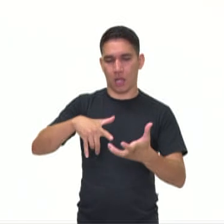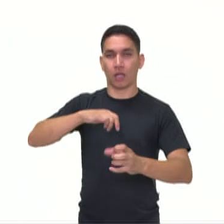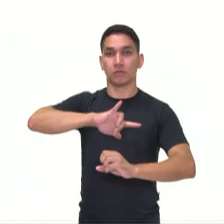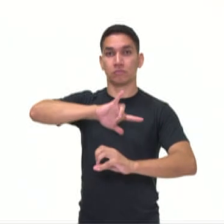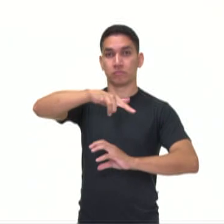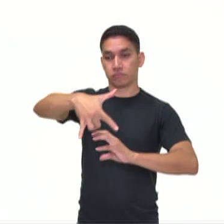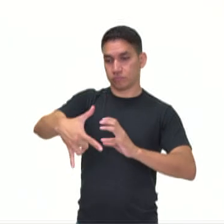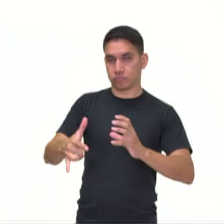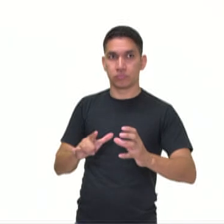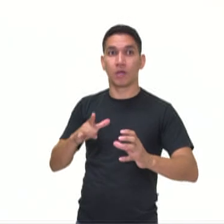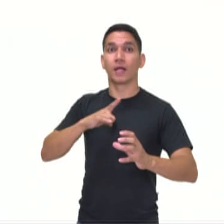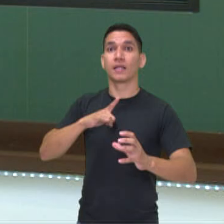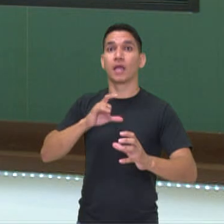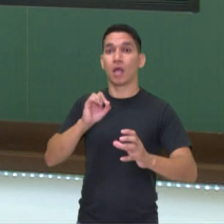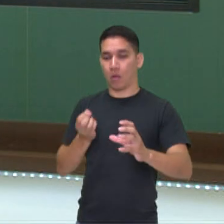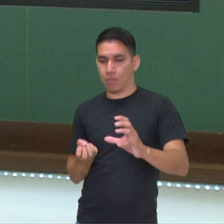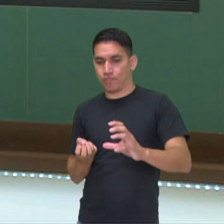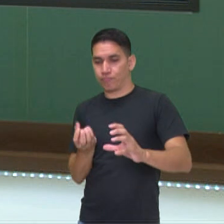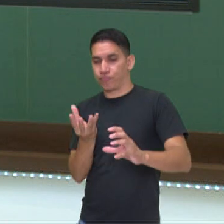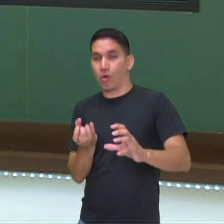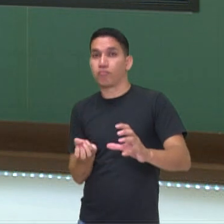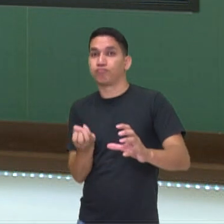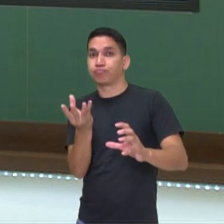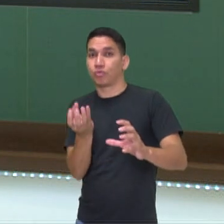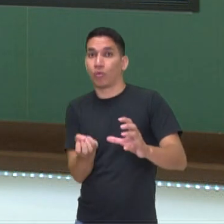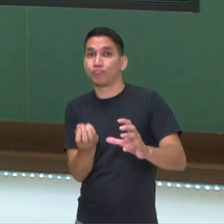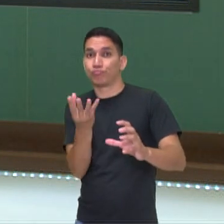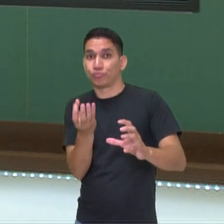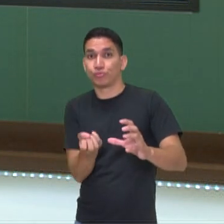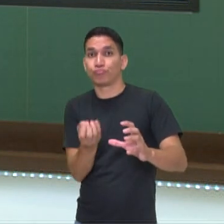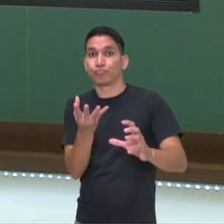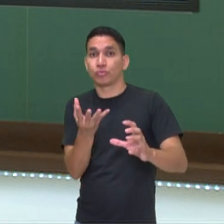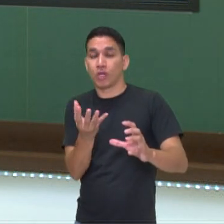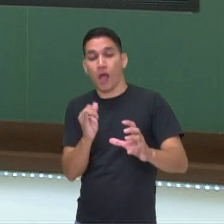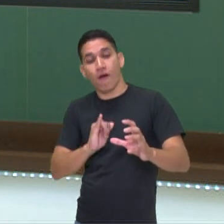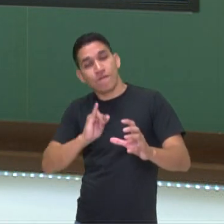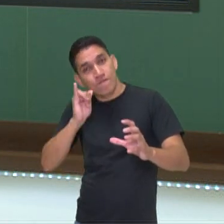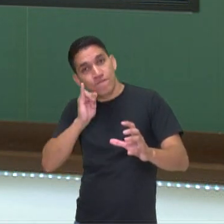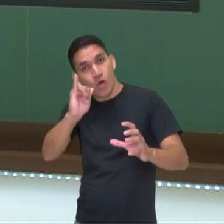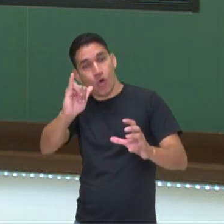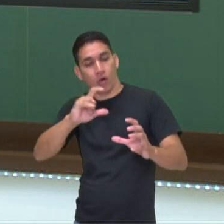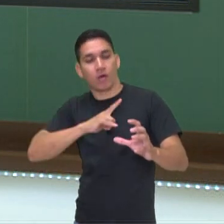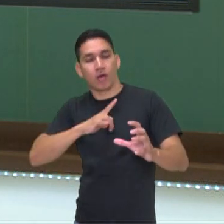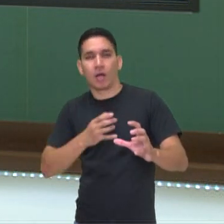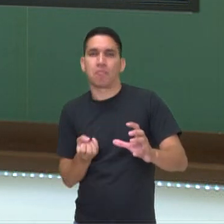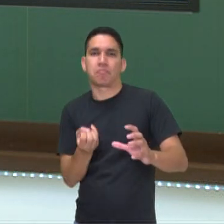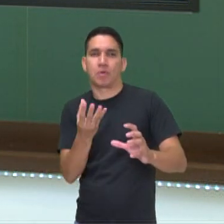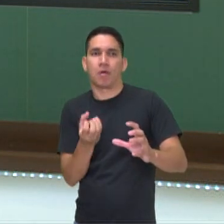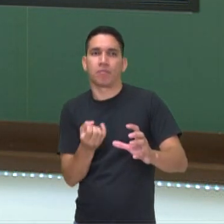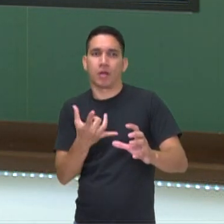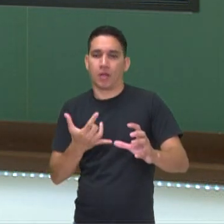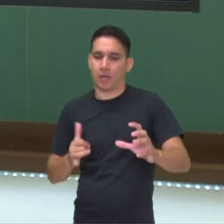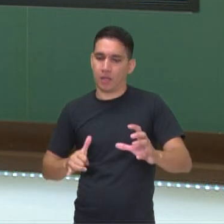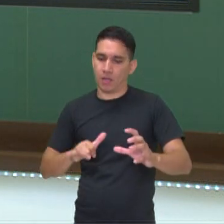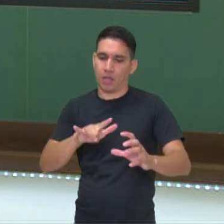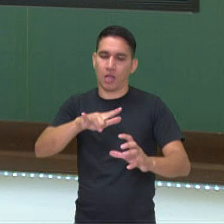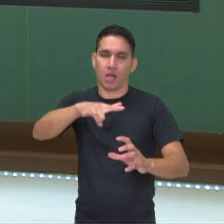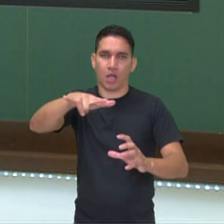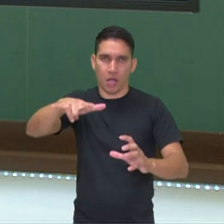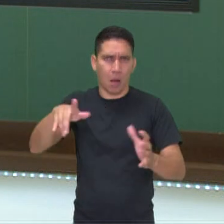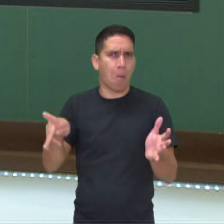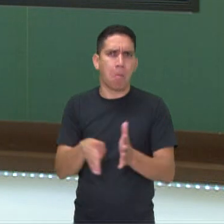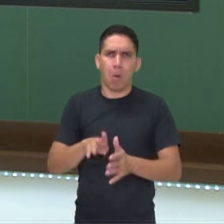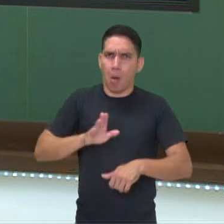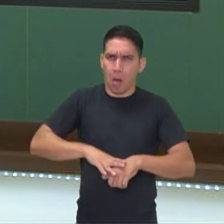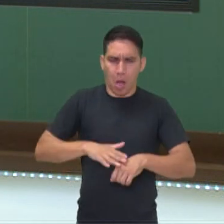ponto emissor do sinal, que esse sinal pode estar chegando a esse ponto emissor de várias formas, até mesmo pela